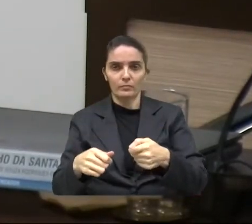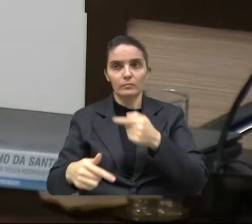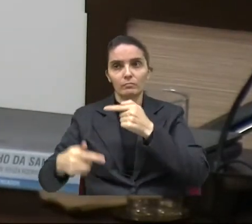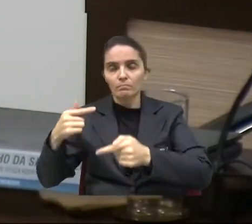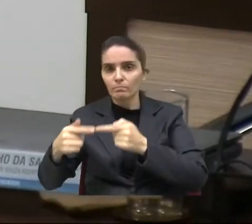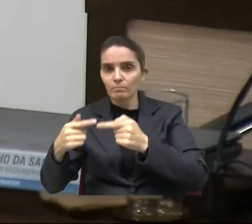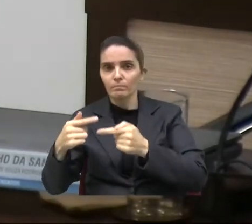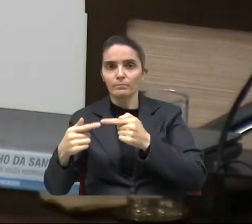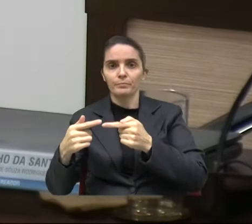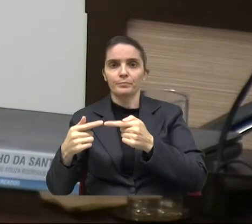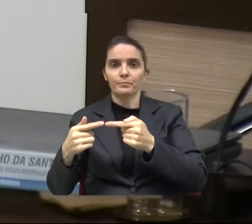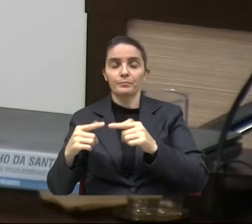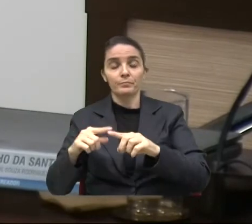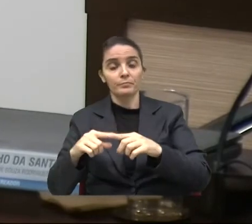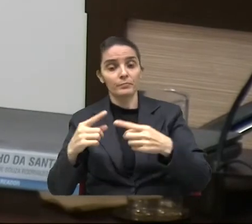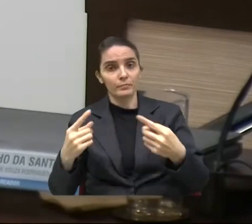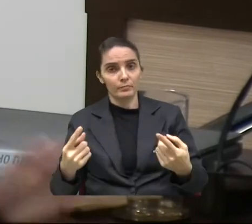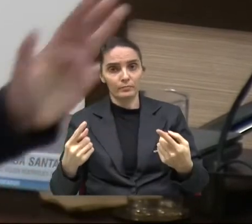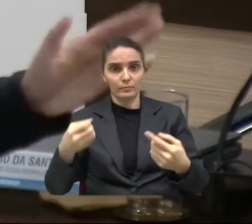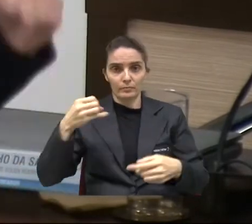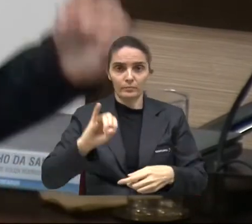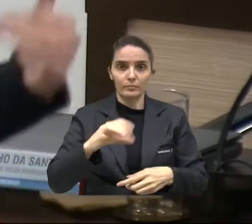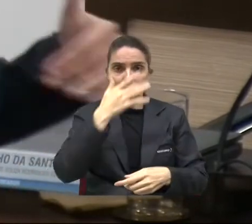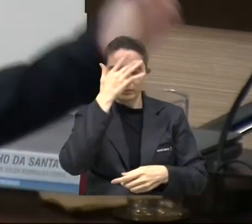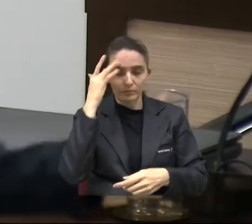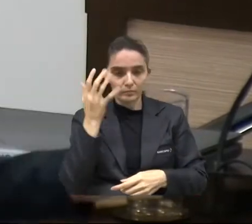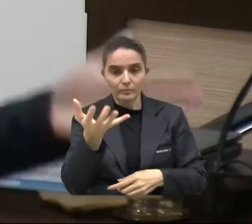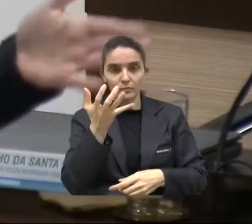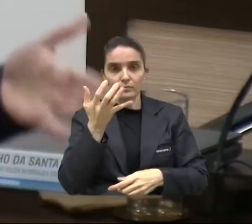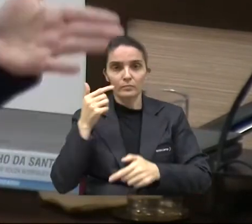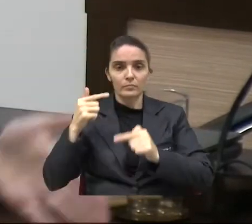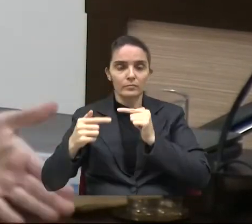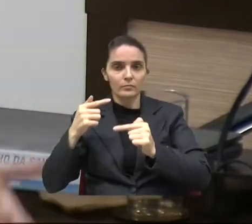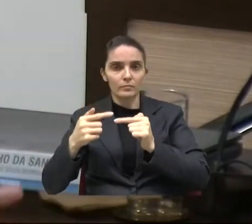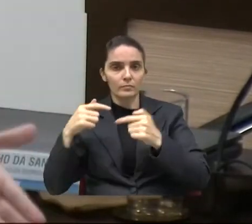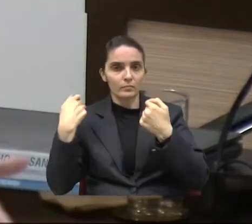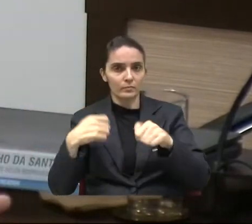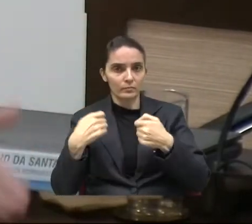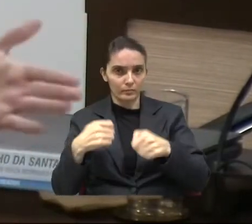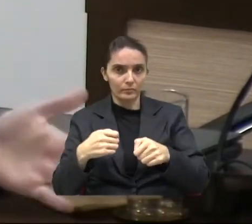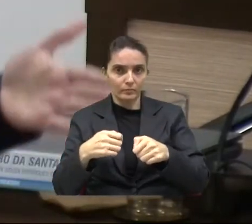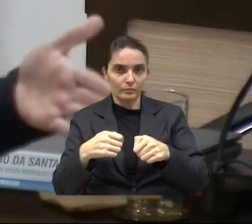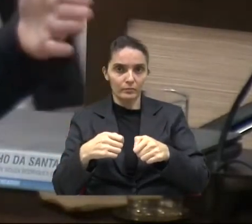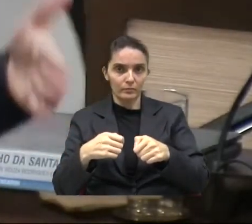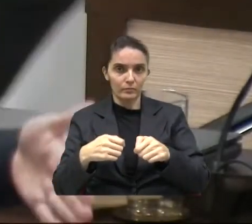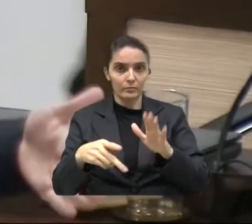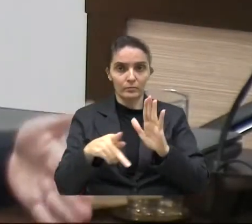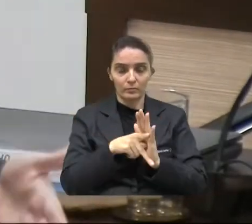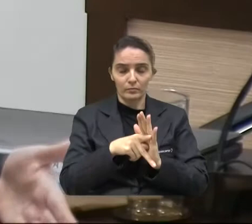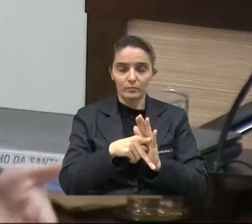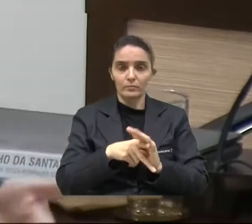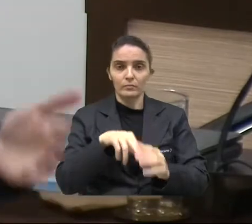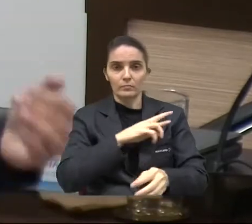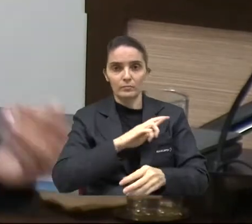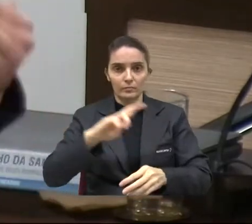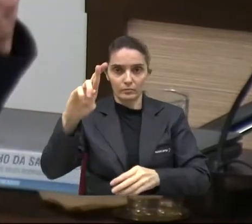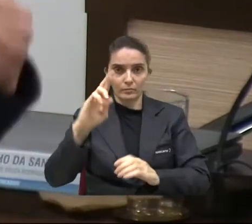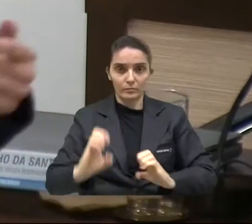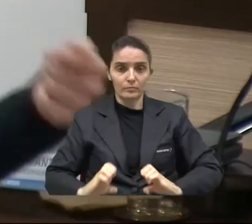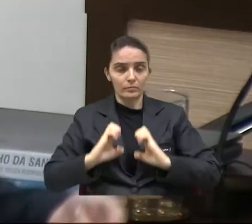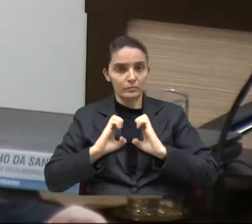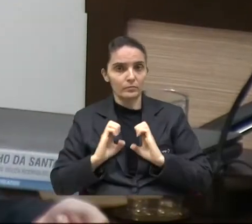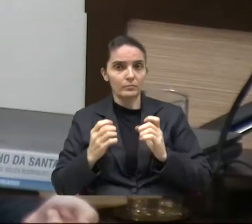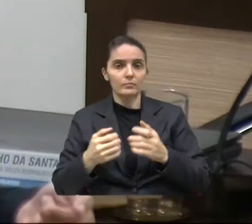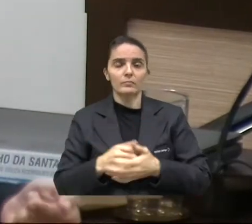afinco, já que algumas pessoas decidem que a discussão maior deve ser neste campo moral, ético e religioso, que